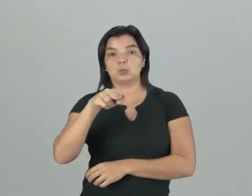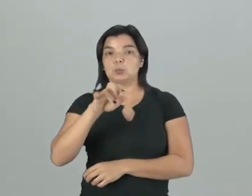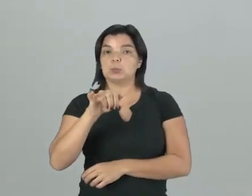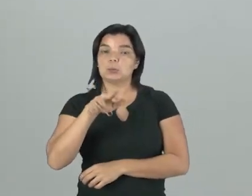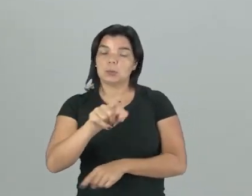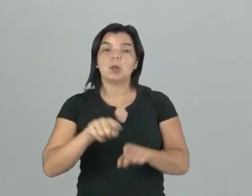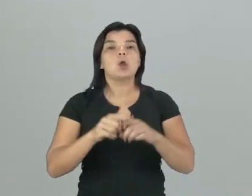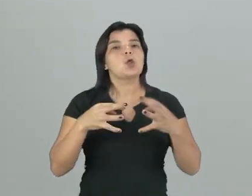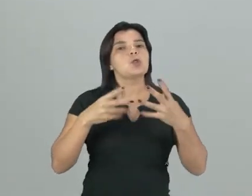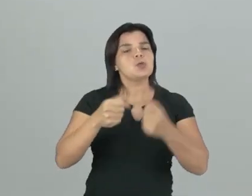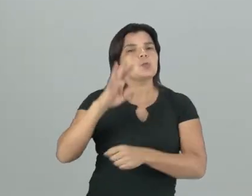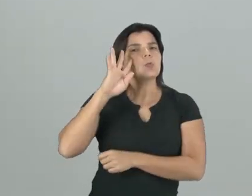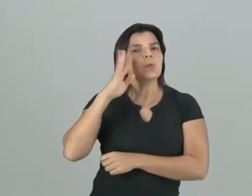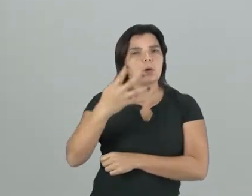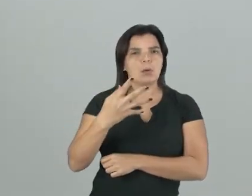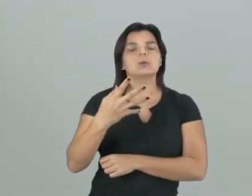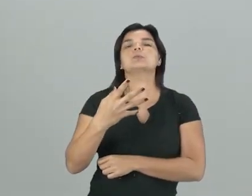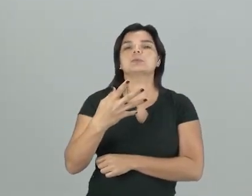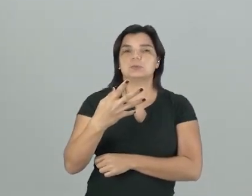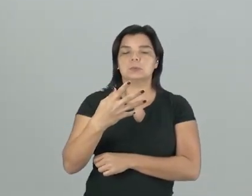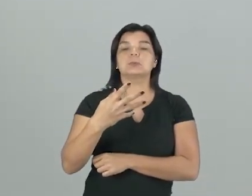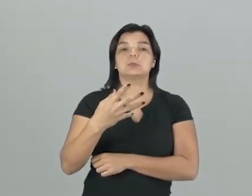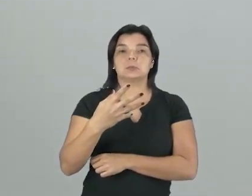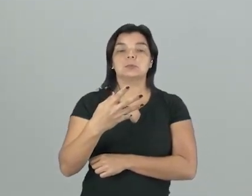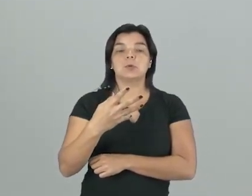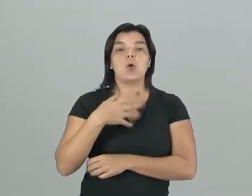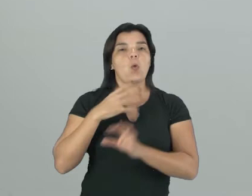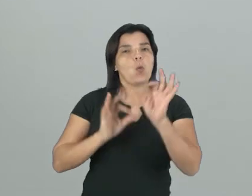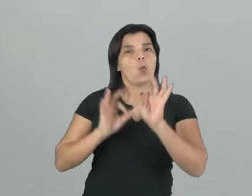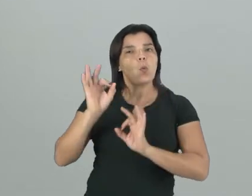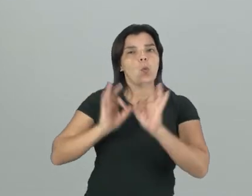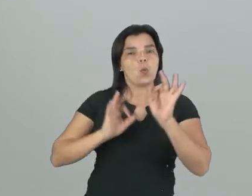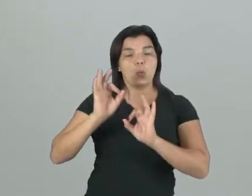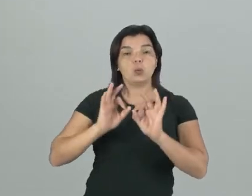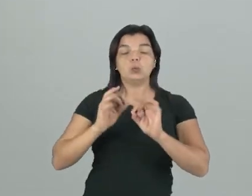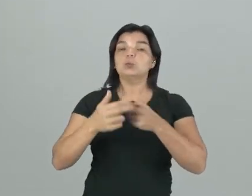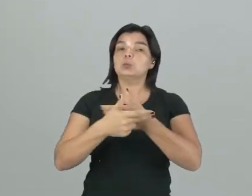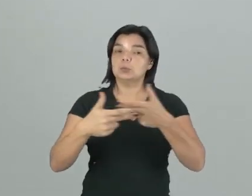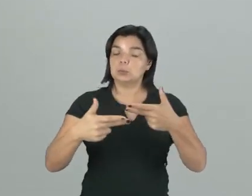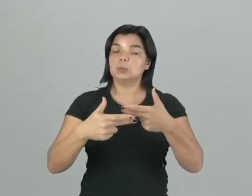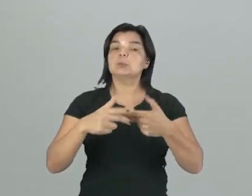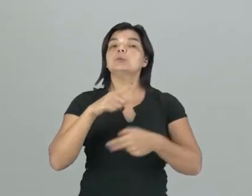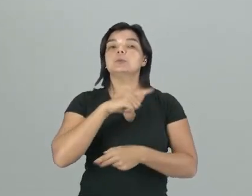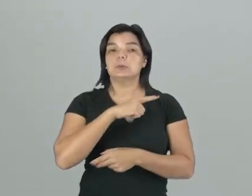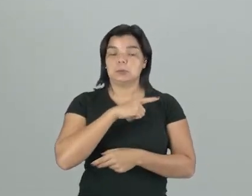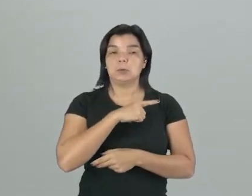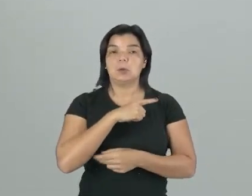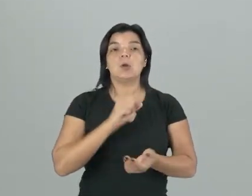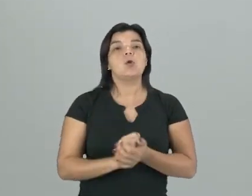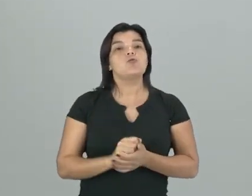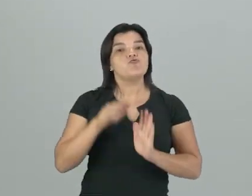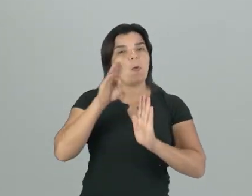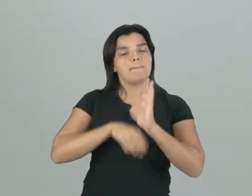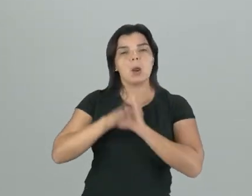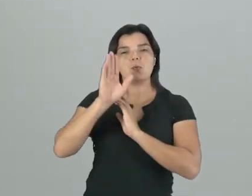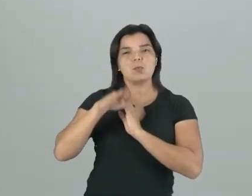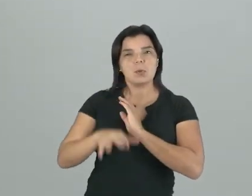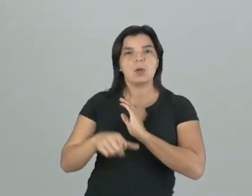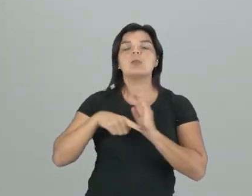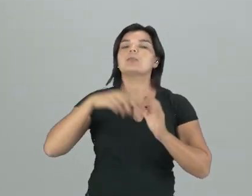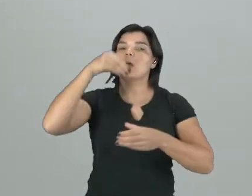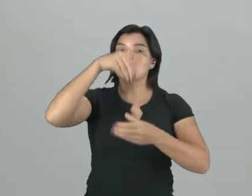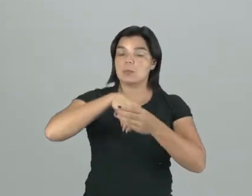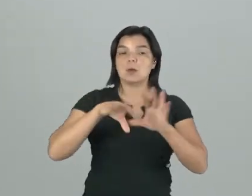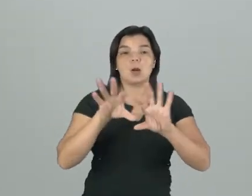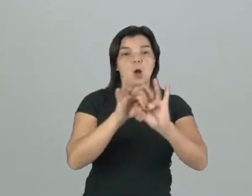todos aqueles que resolvem fazer com que os seus produtos sejam preços acessíveis, está dentro da